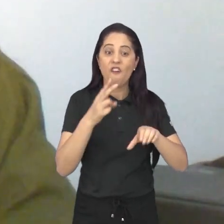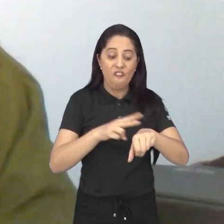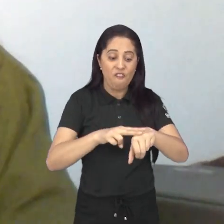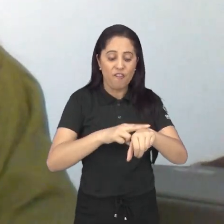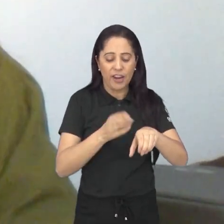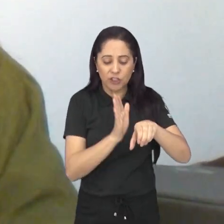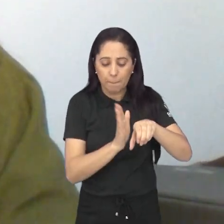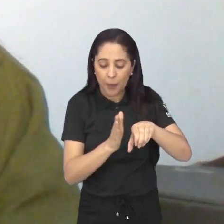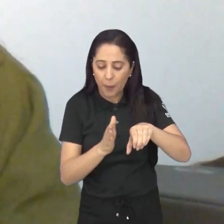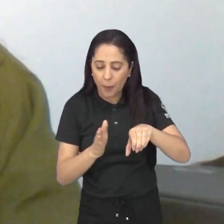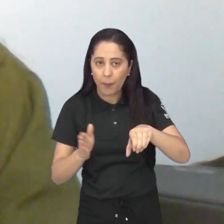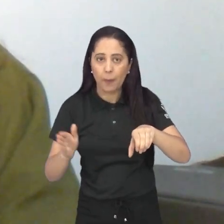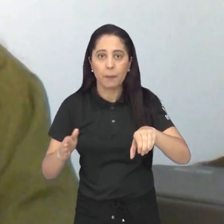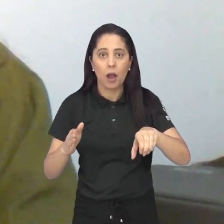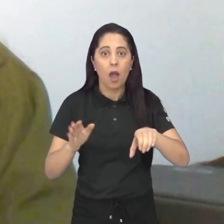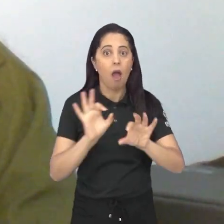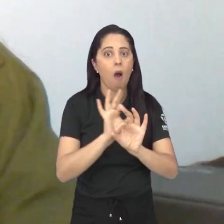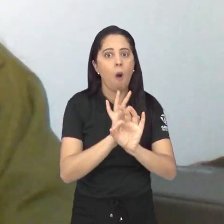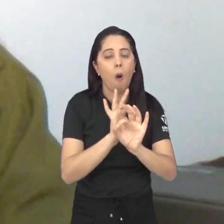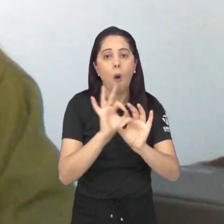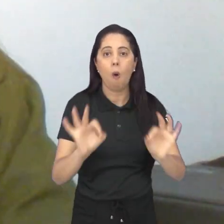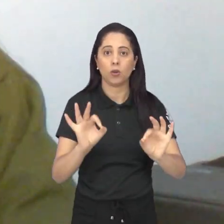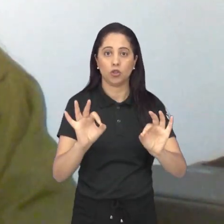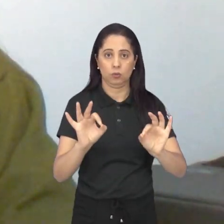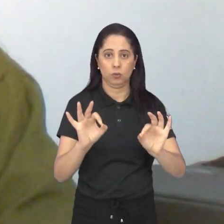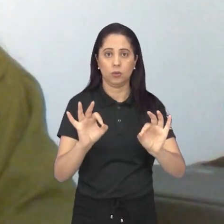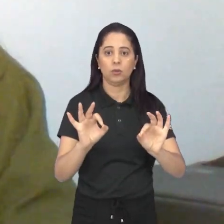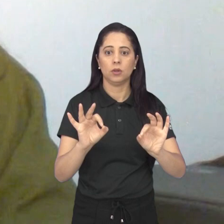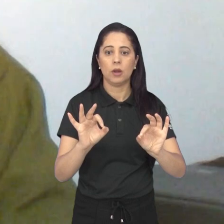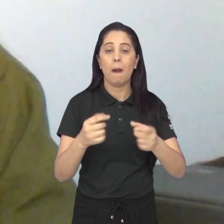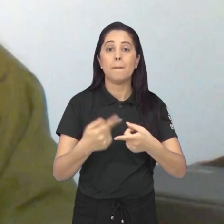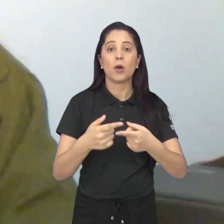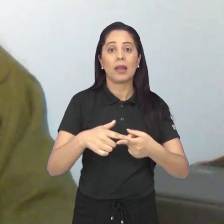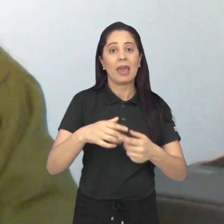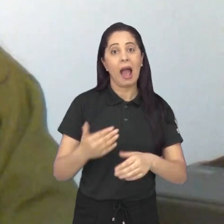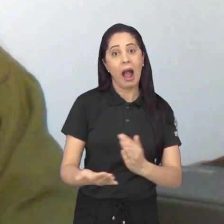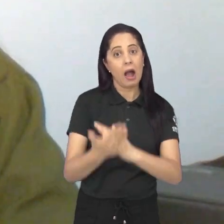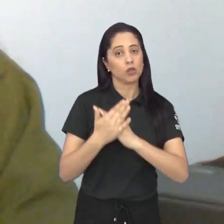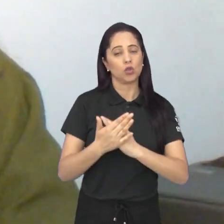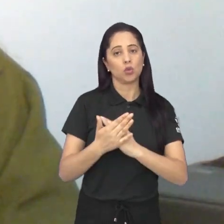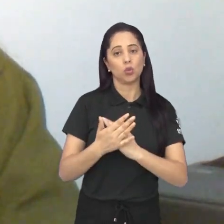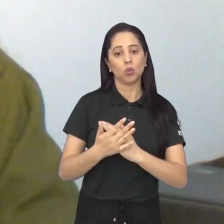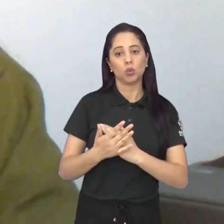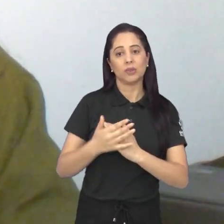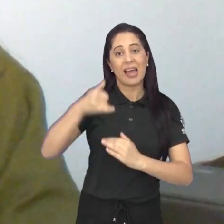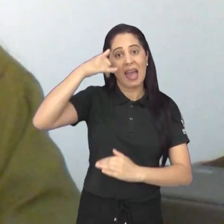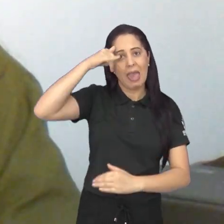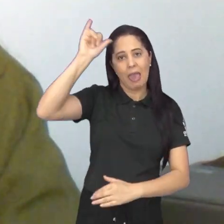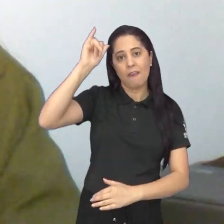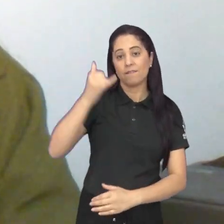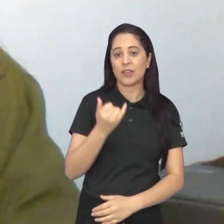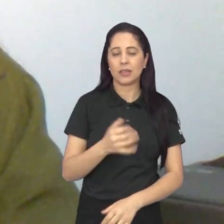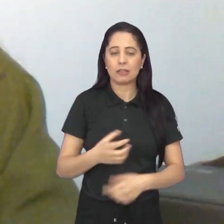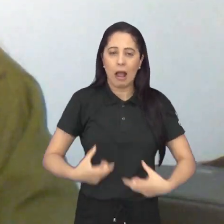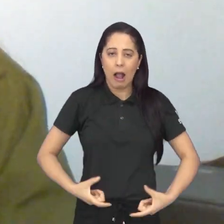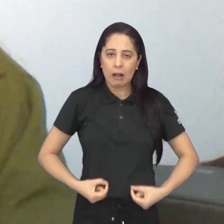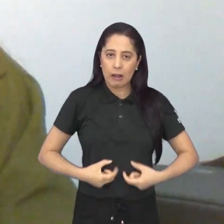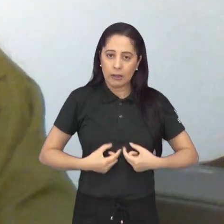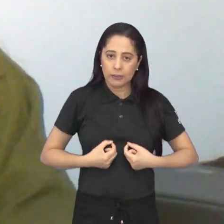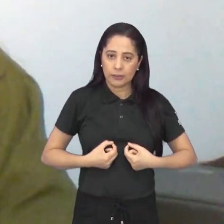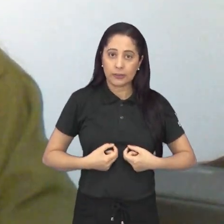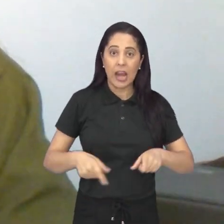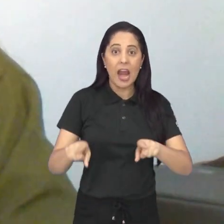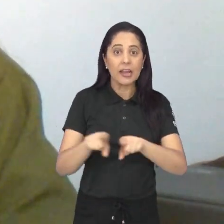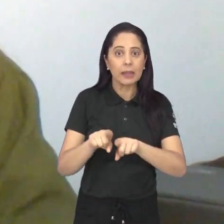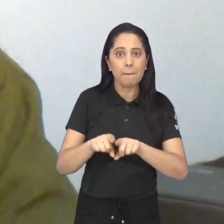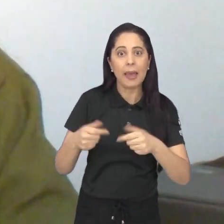variedade desses alimentos vai contribuir muito quando a gente fala de prevenção. Alimentos fontes de fibra também, porque o intestino ele